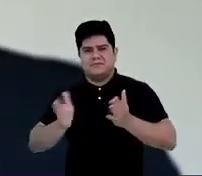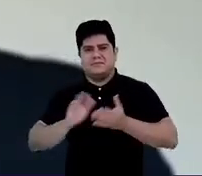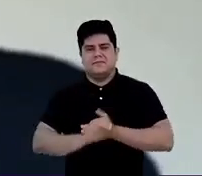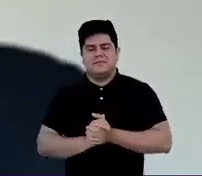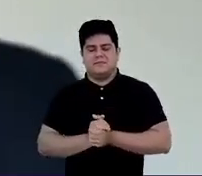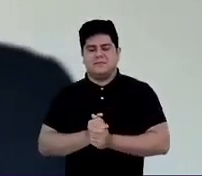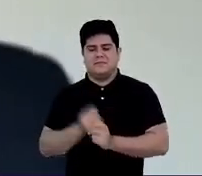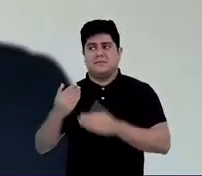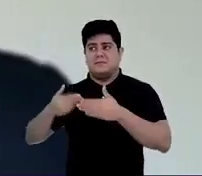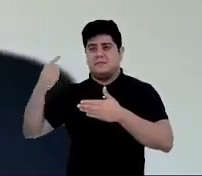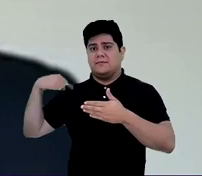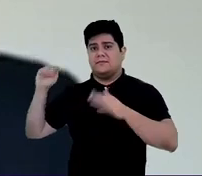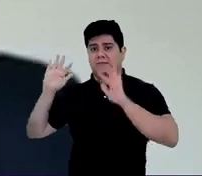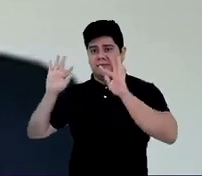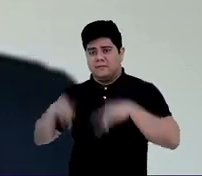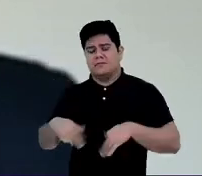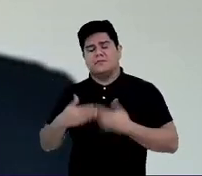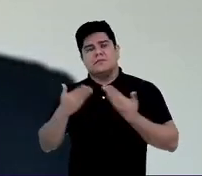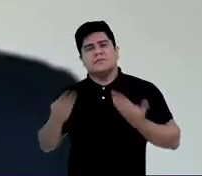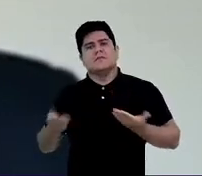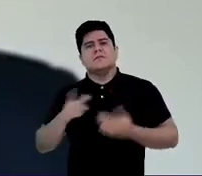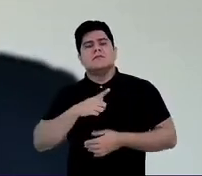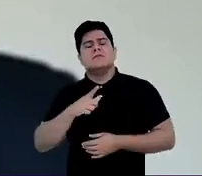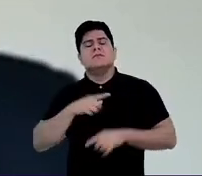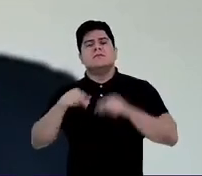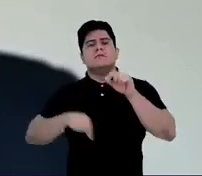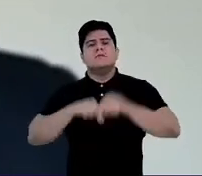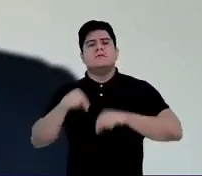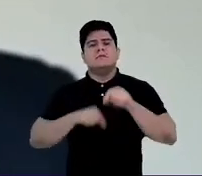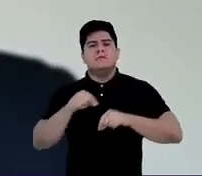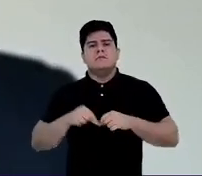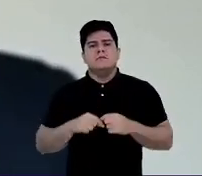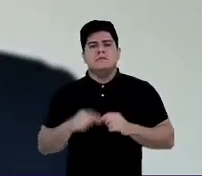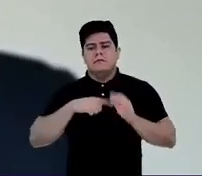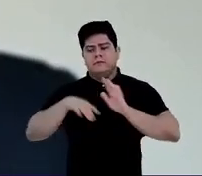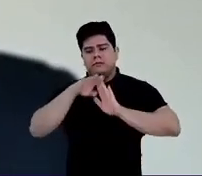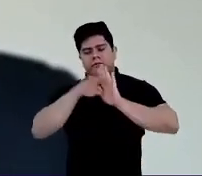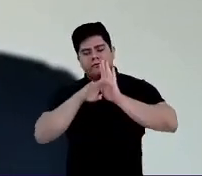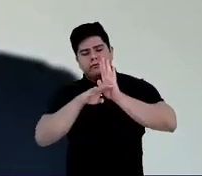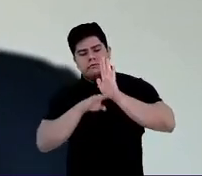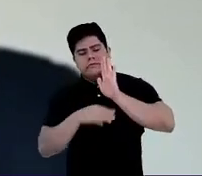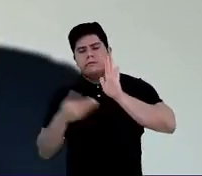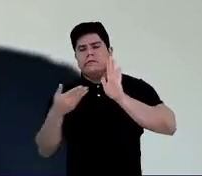encerrou a mesa anterior, né? Então, nós temos aqui uma programação, né,